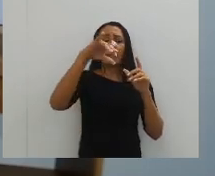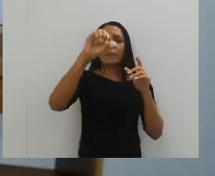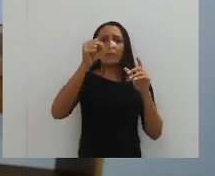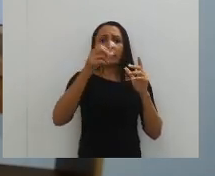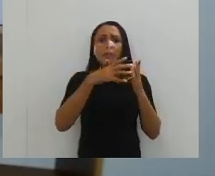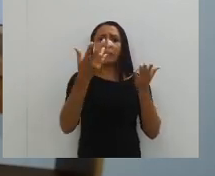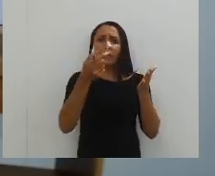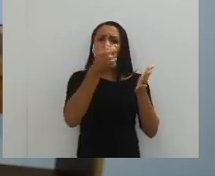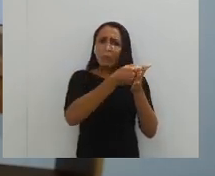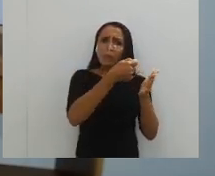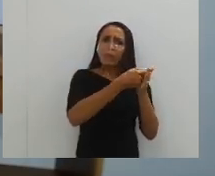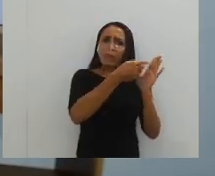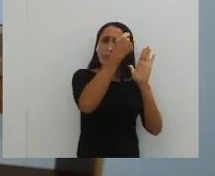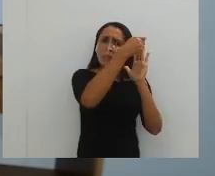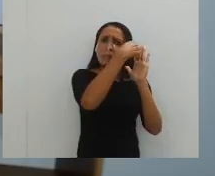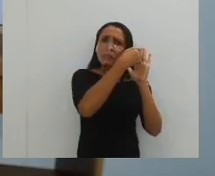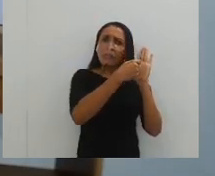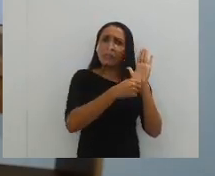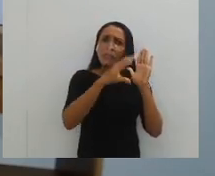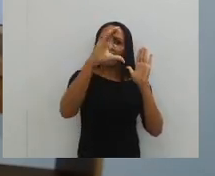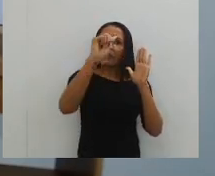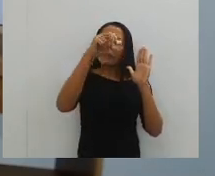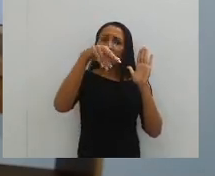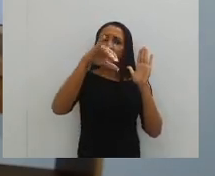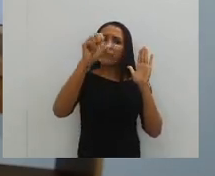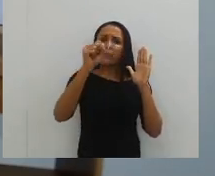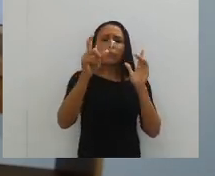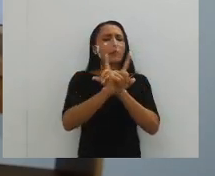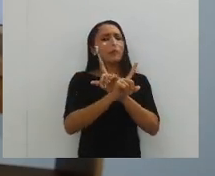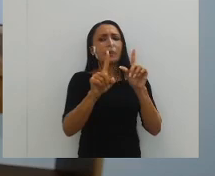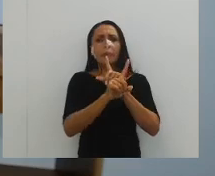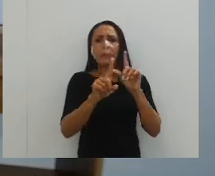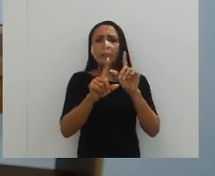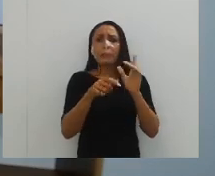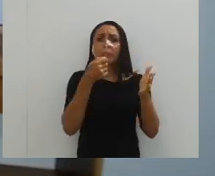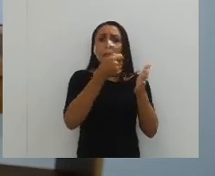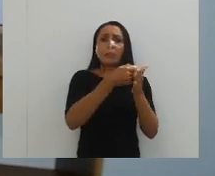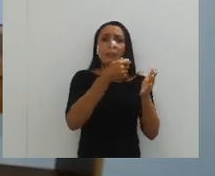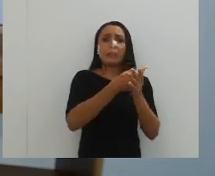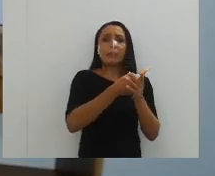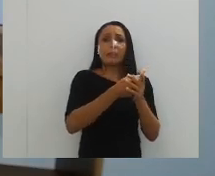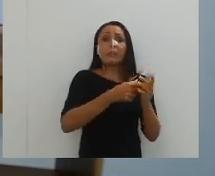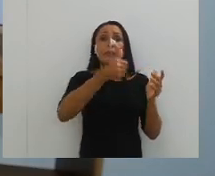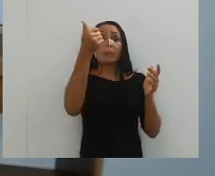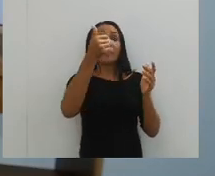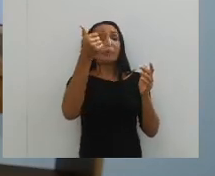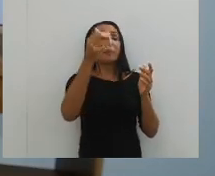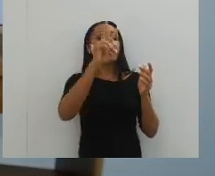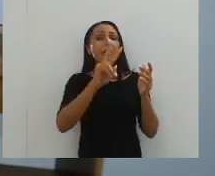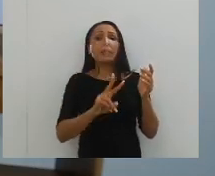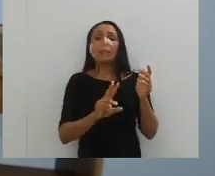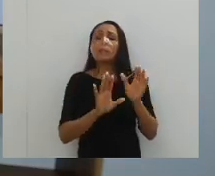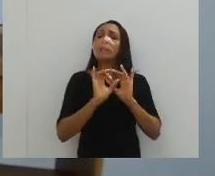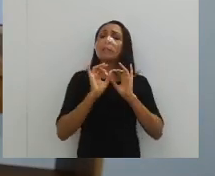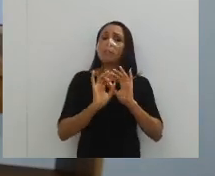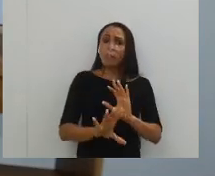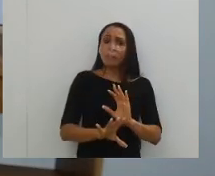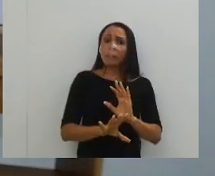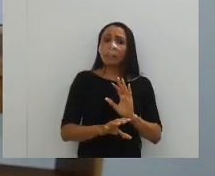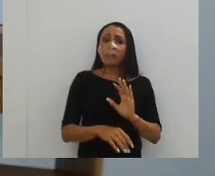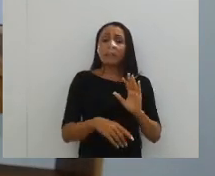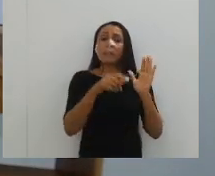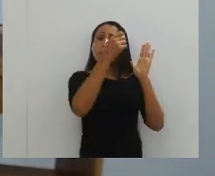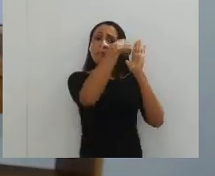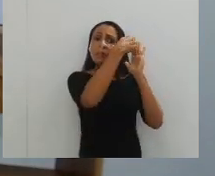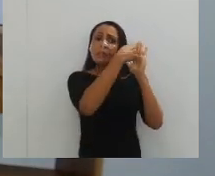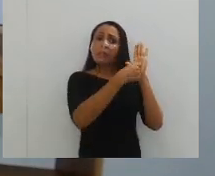escrever as 50 vezes? Não. A obrigatoriedade é você escrever a primeira vez. Você escreve uma